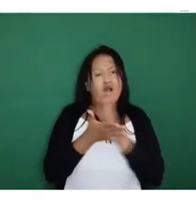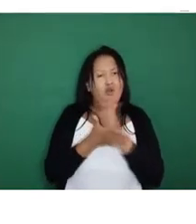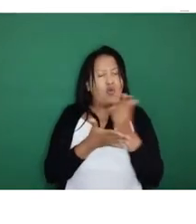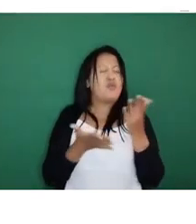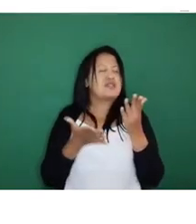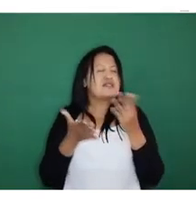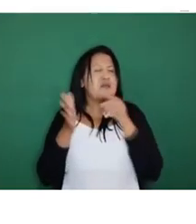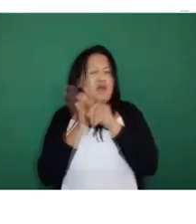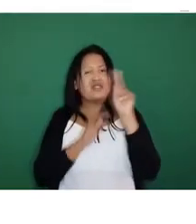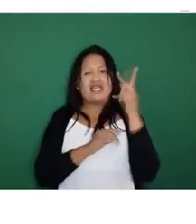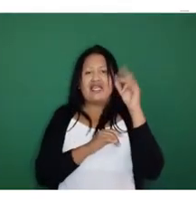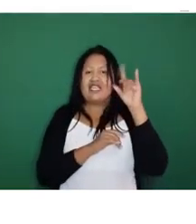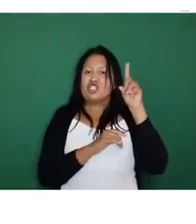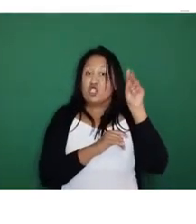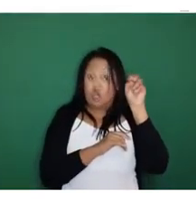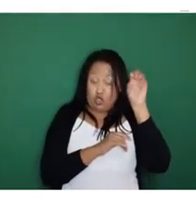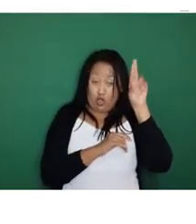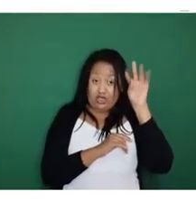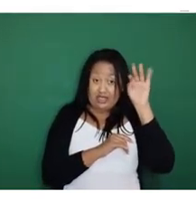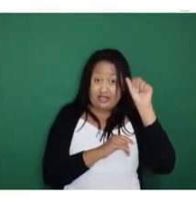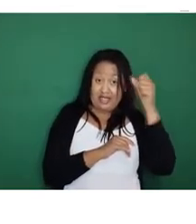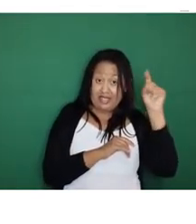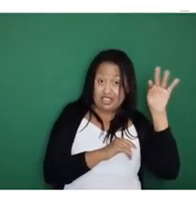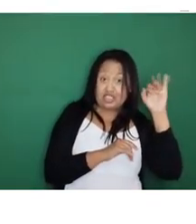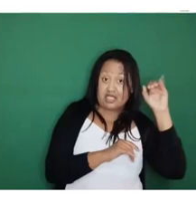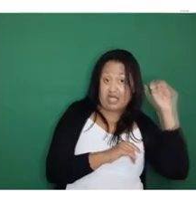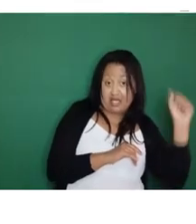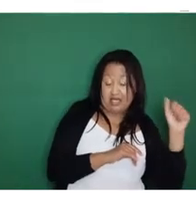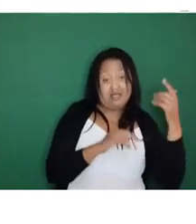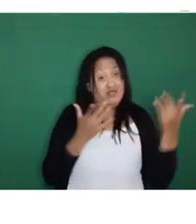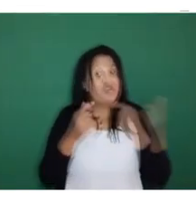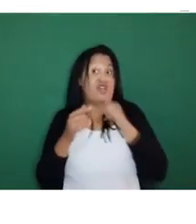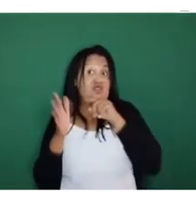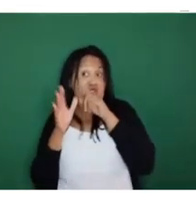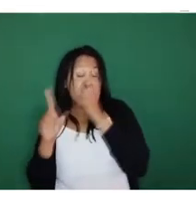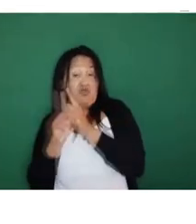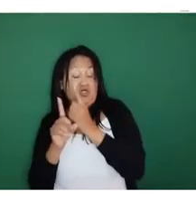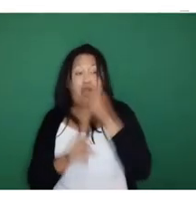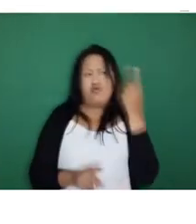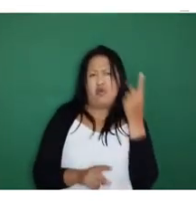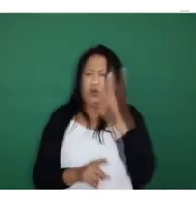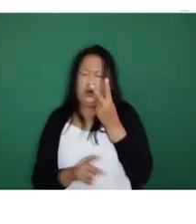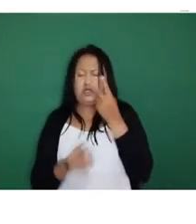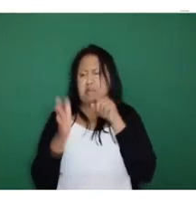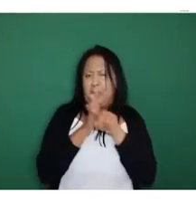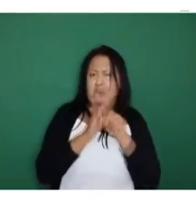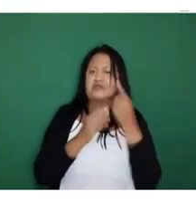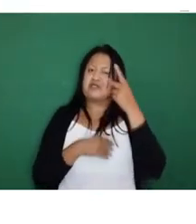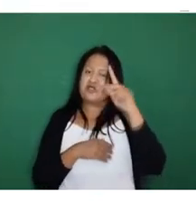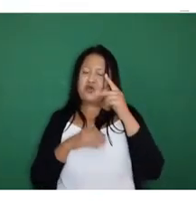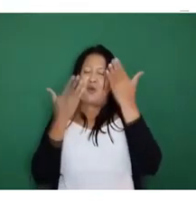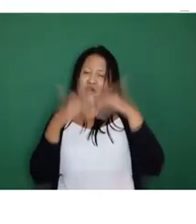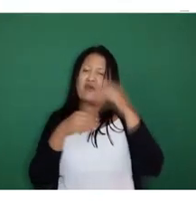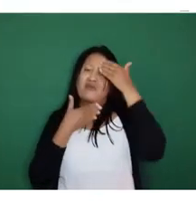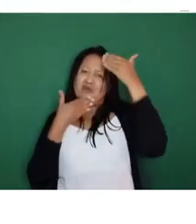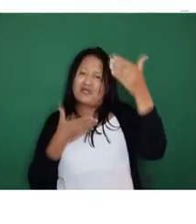hidrostática que não são tão recorrentes Mas provavelmente você vai encontrar uma ou duas questões na sua prova é isso muito